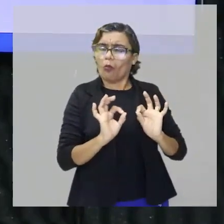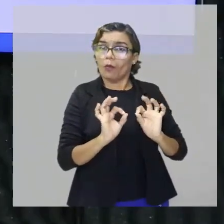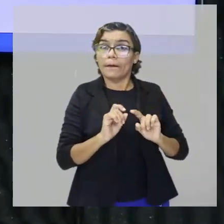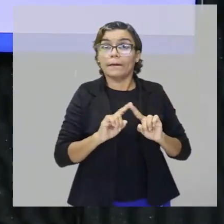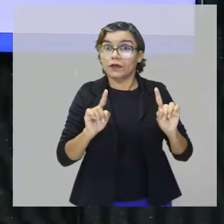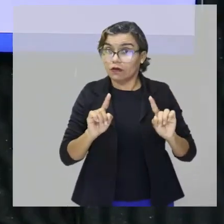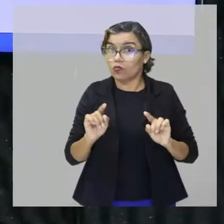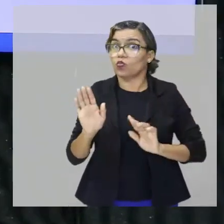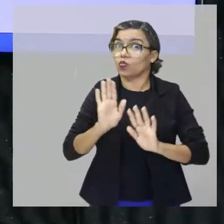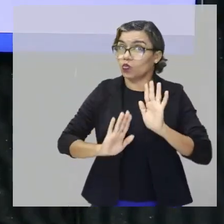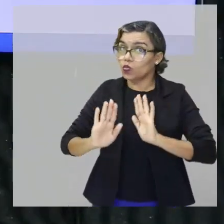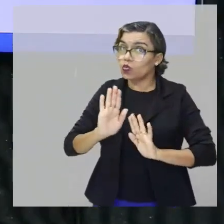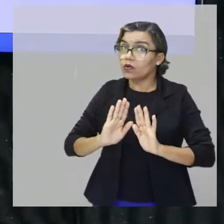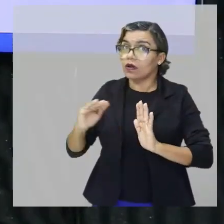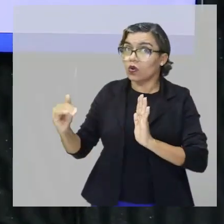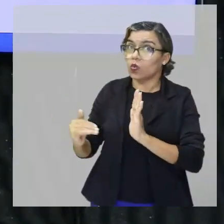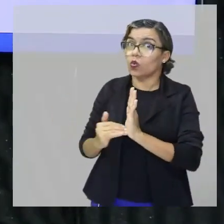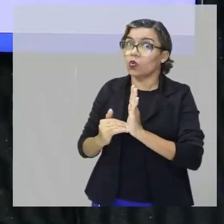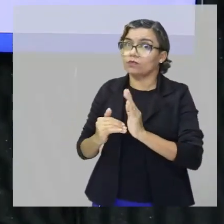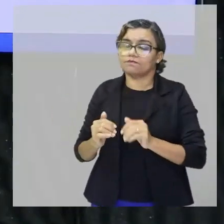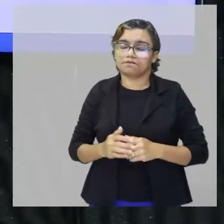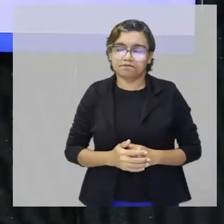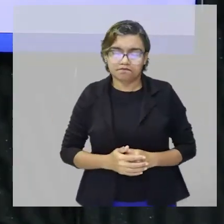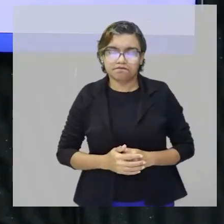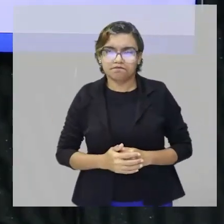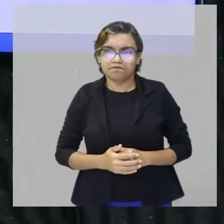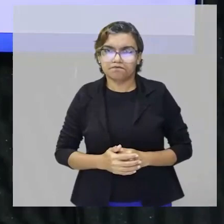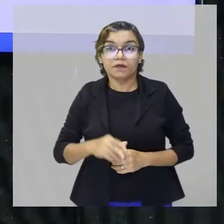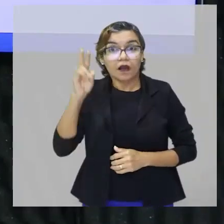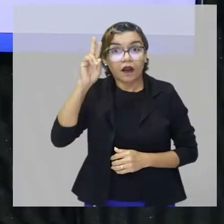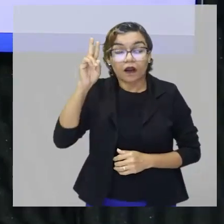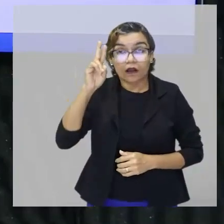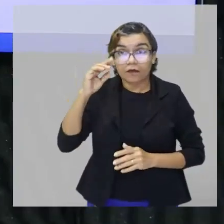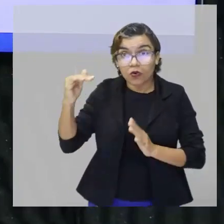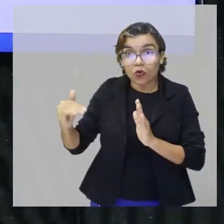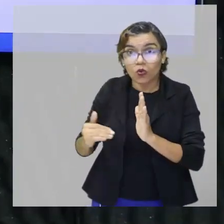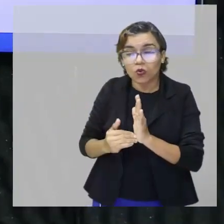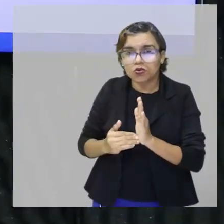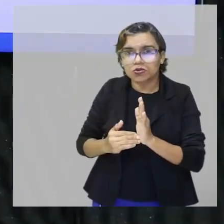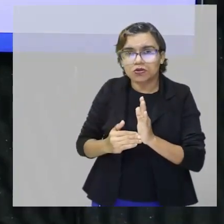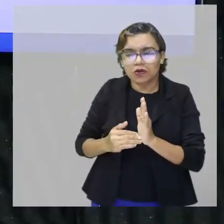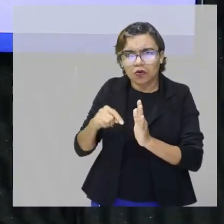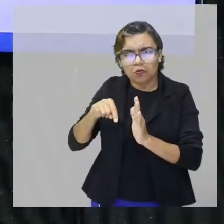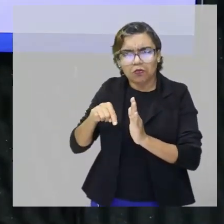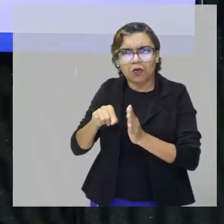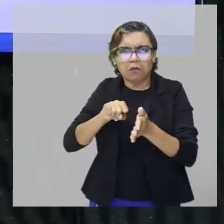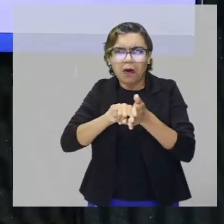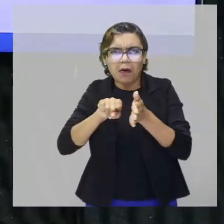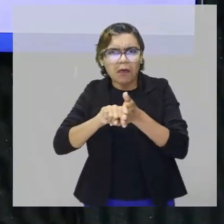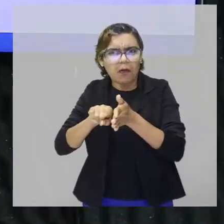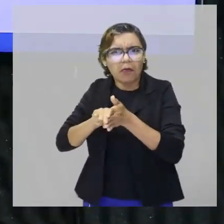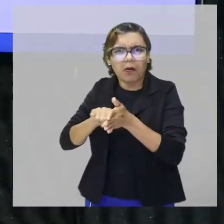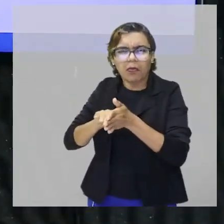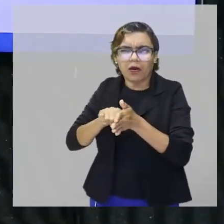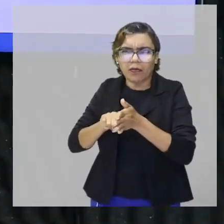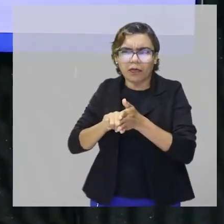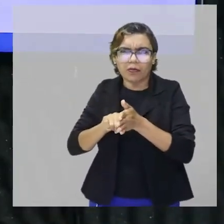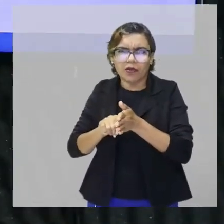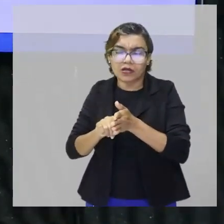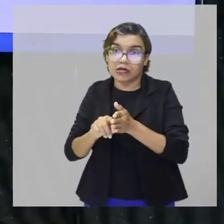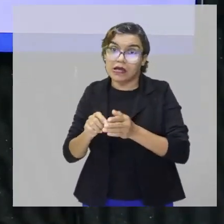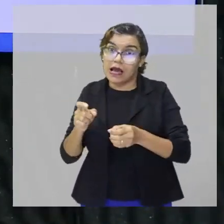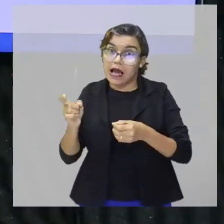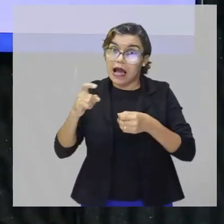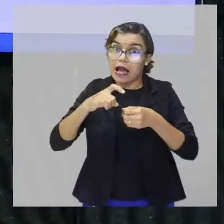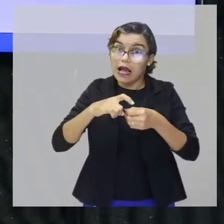da conclusão. Tenha em mente que a conclusão não é hora de trazer questionamentos que ainda não tenham aparecido nos parágrafos